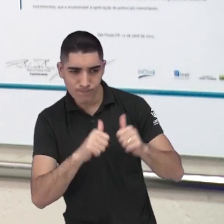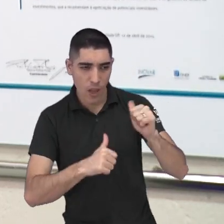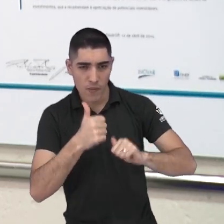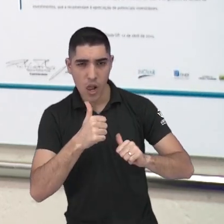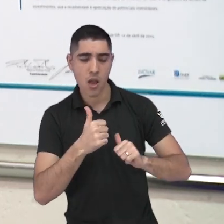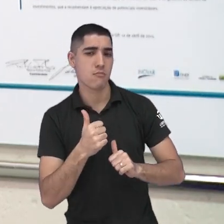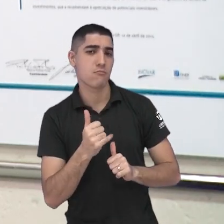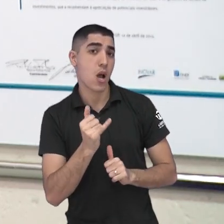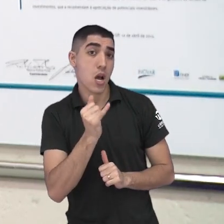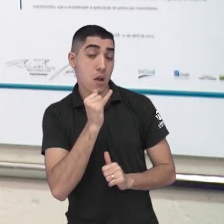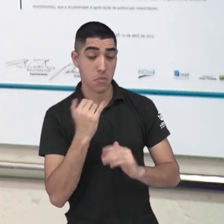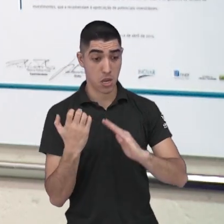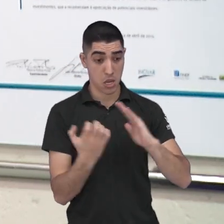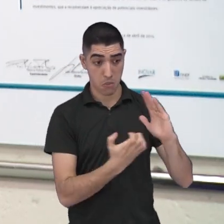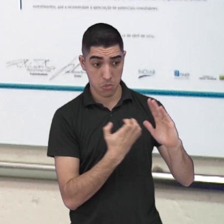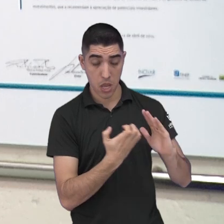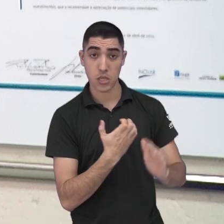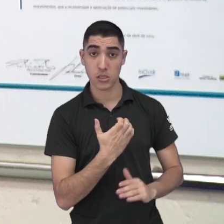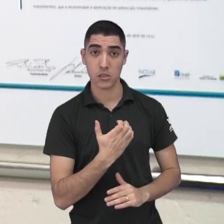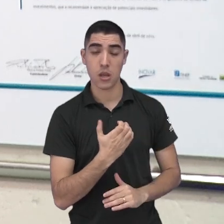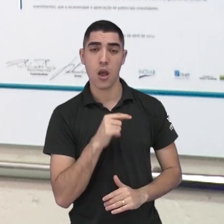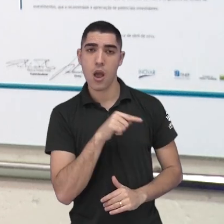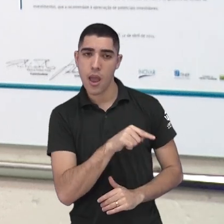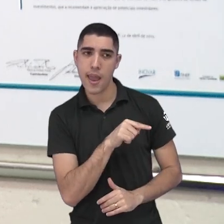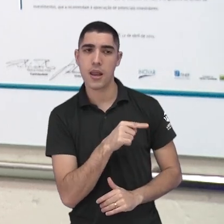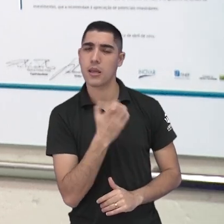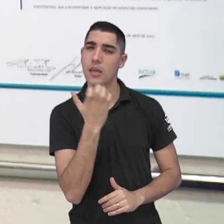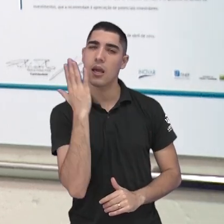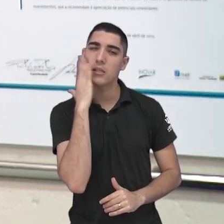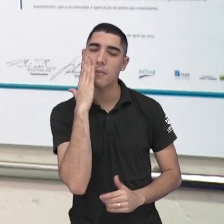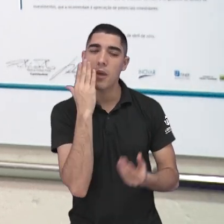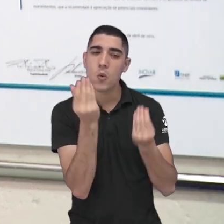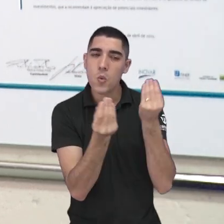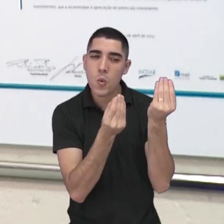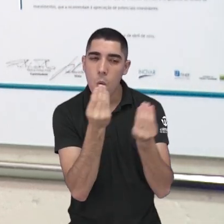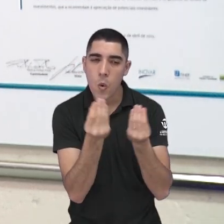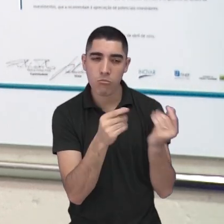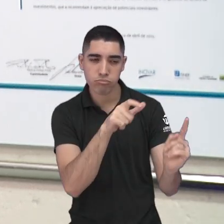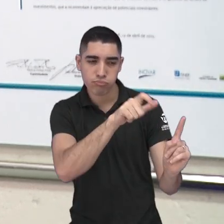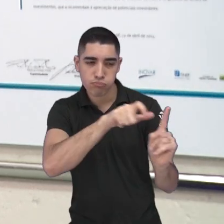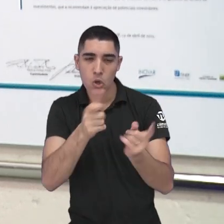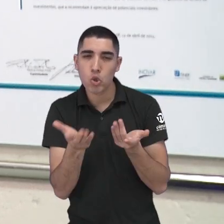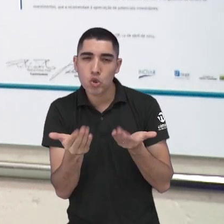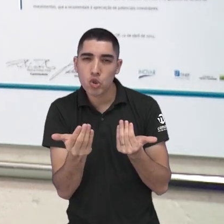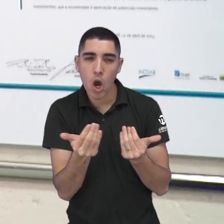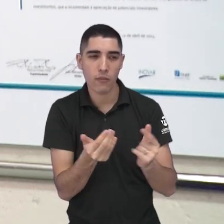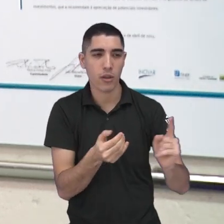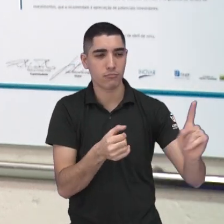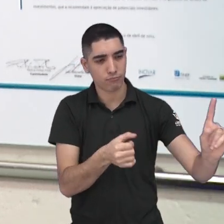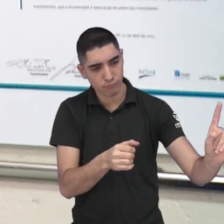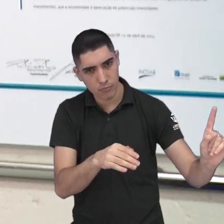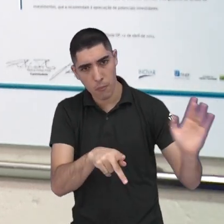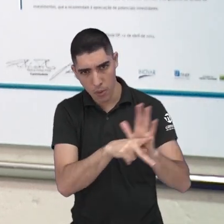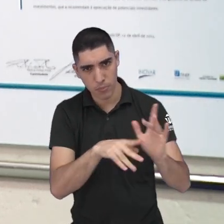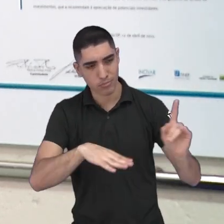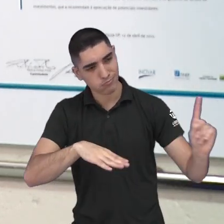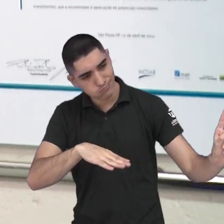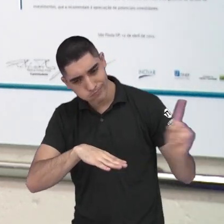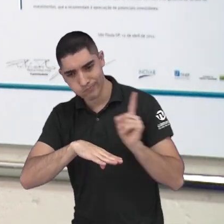dicotômica, né? De um lado, tem empresas que têm buscado entender essa nova geração e como se